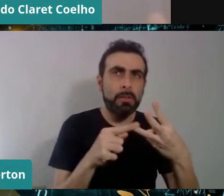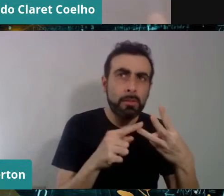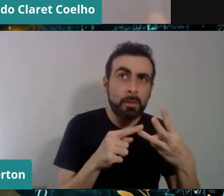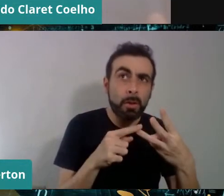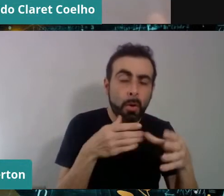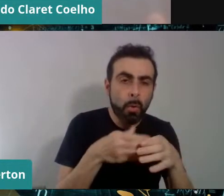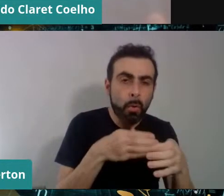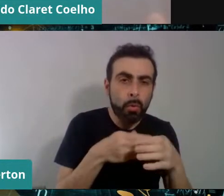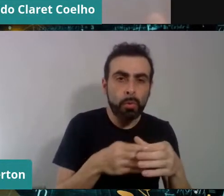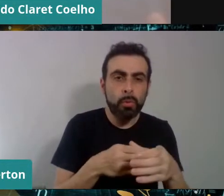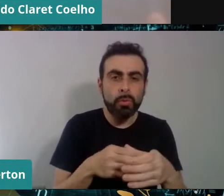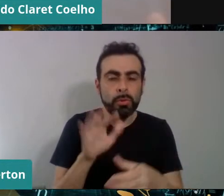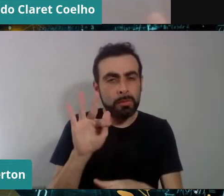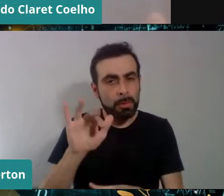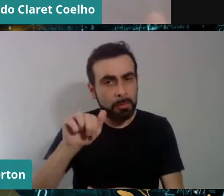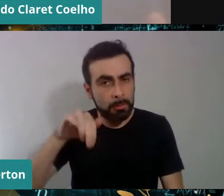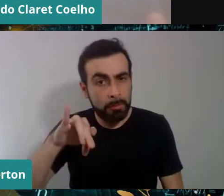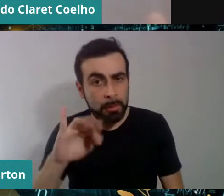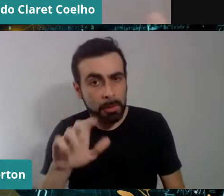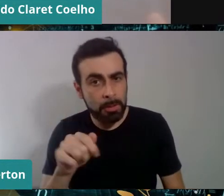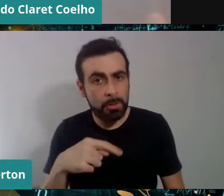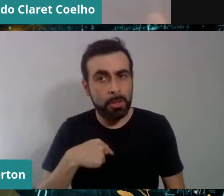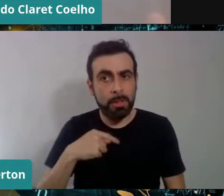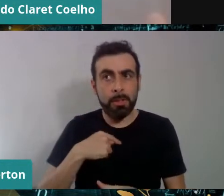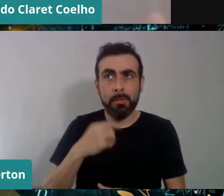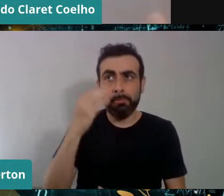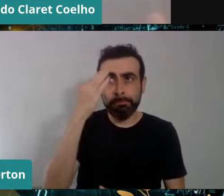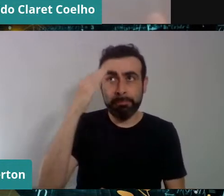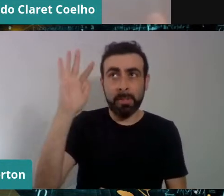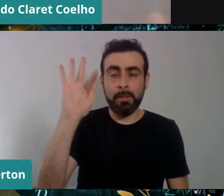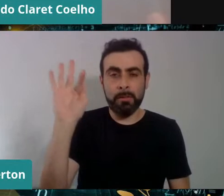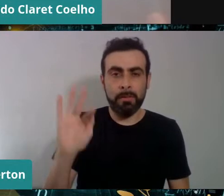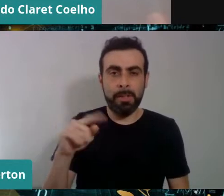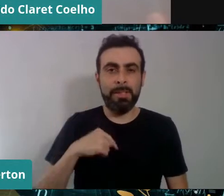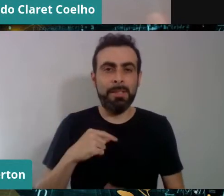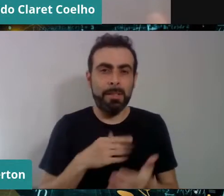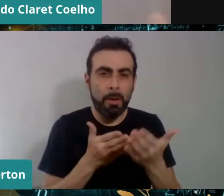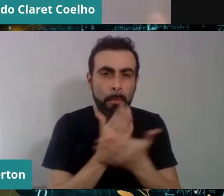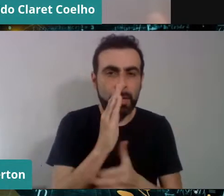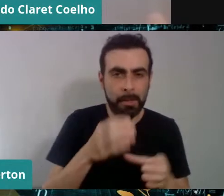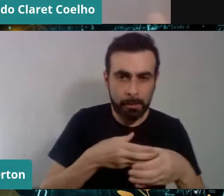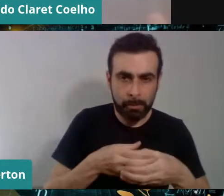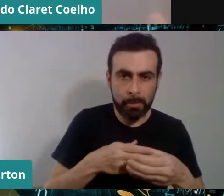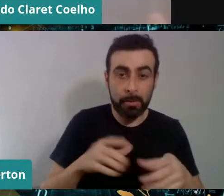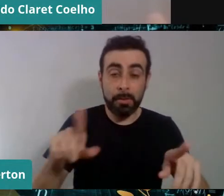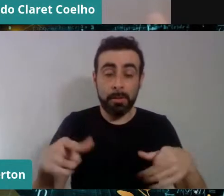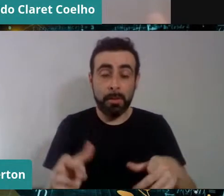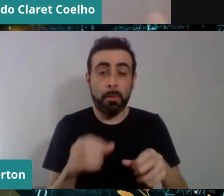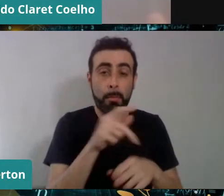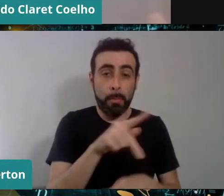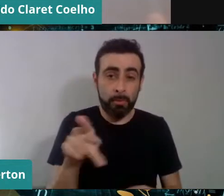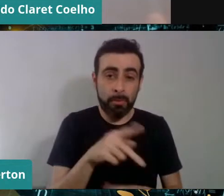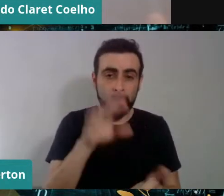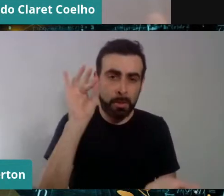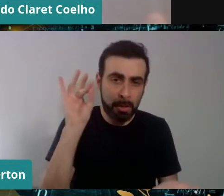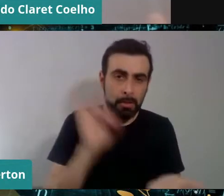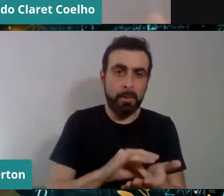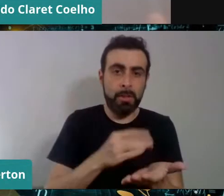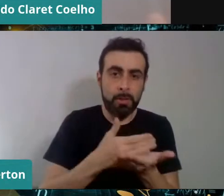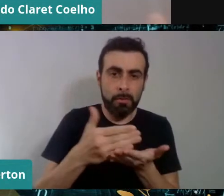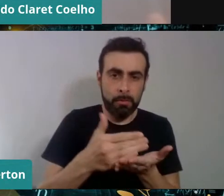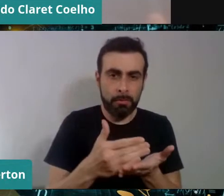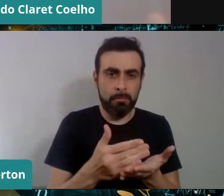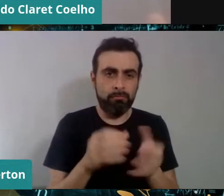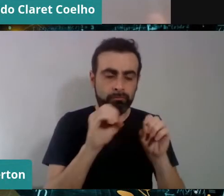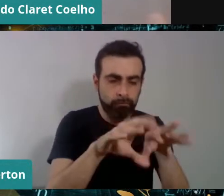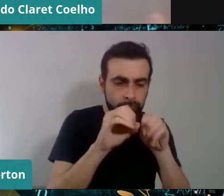FAFIJA. Eu acabei tendo a graça de passar. E comecei a trabalhar como professor efetivo, né? E também eu